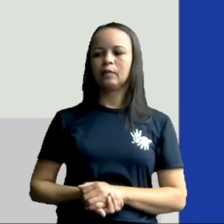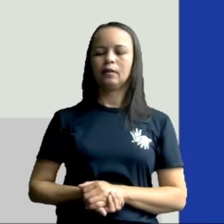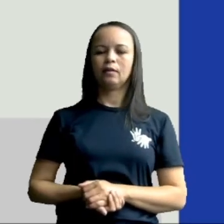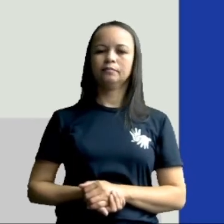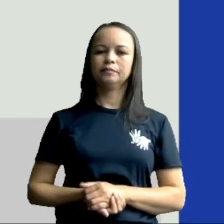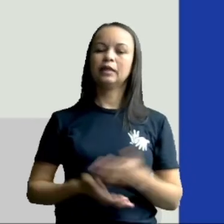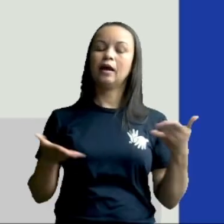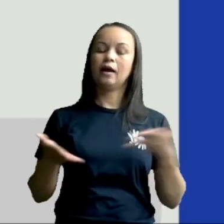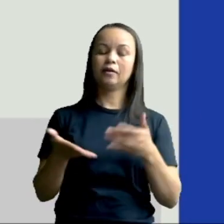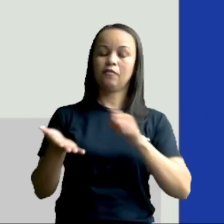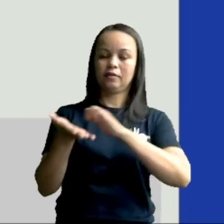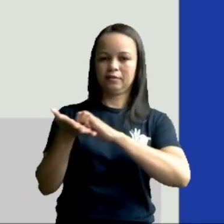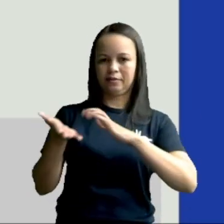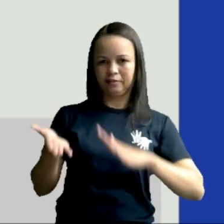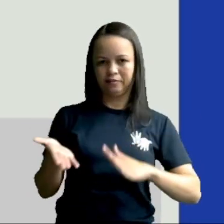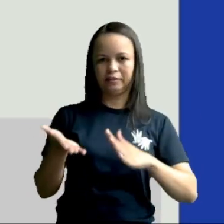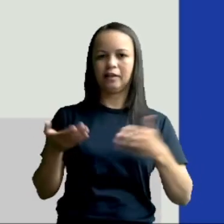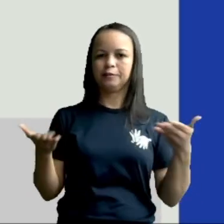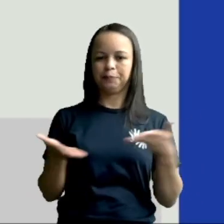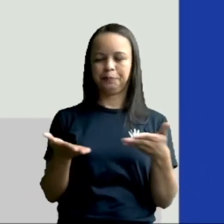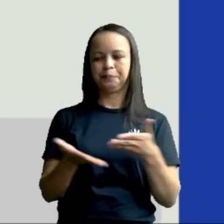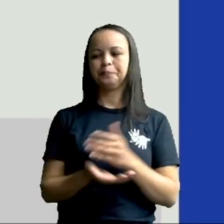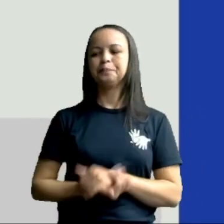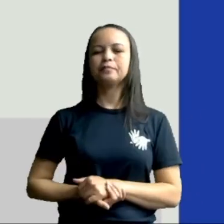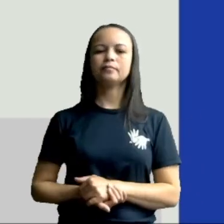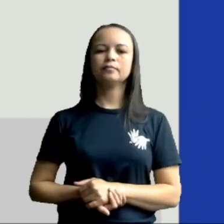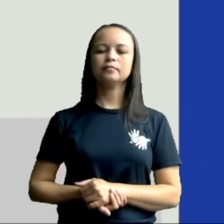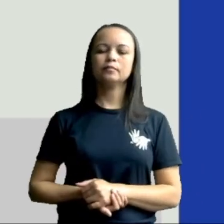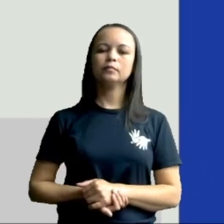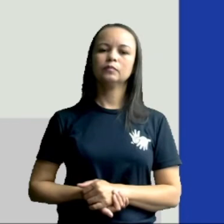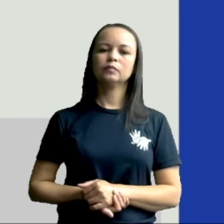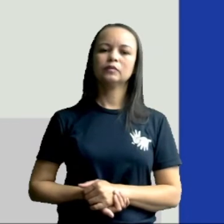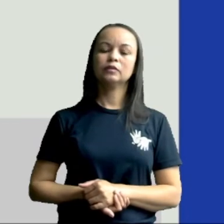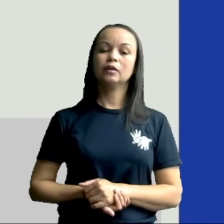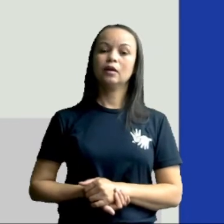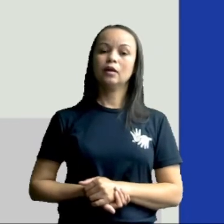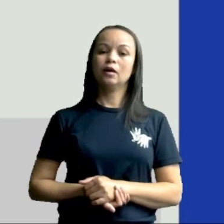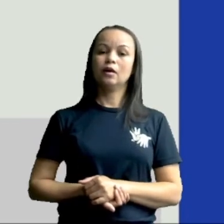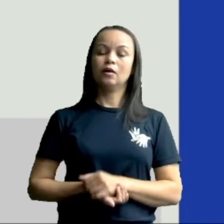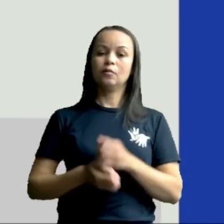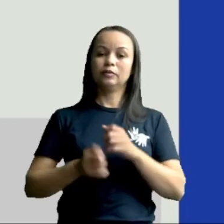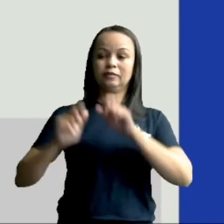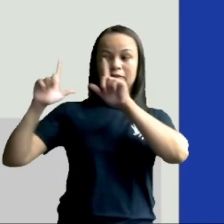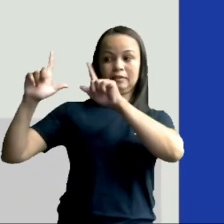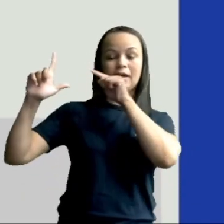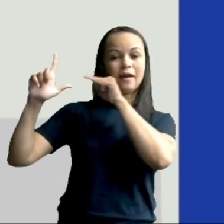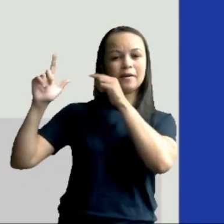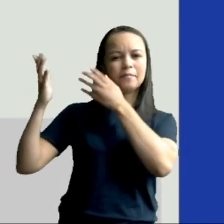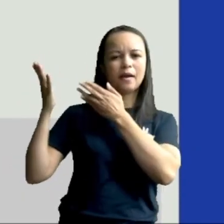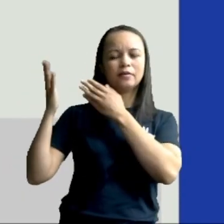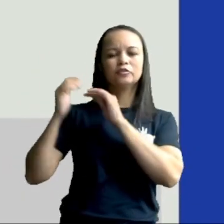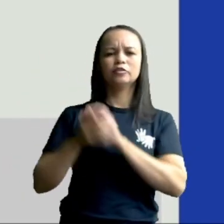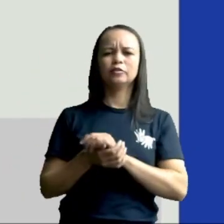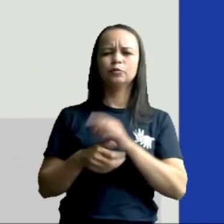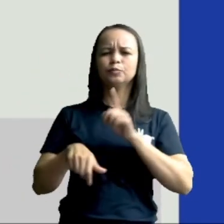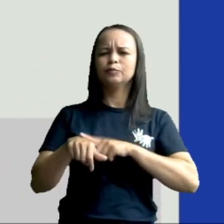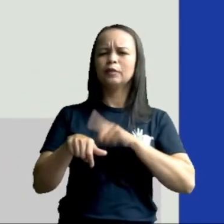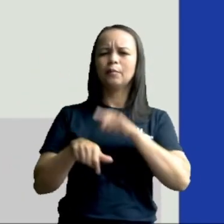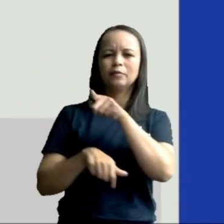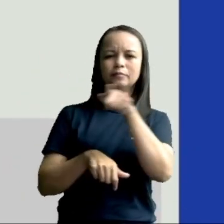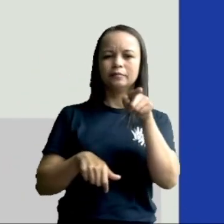Vamos para a nossa atividade de hoje? Olha só essa imagem, foca nela, tempinho para você.